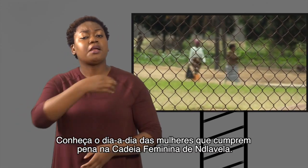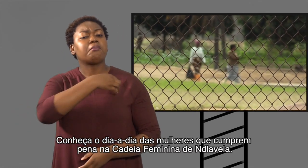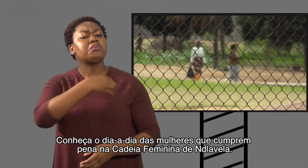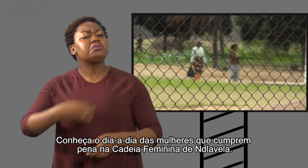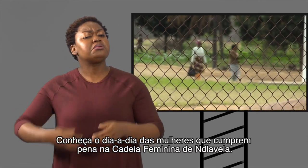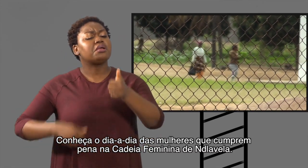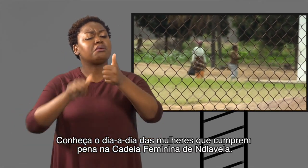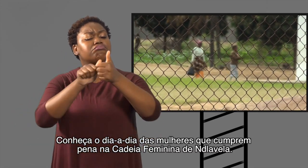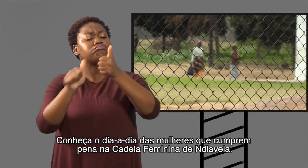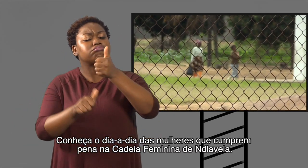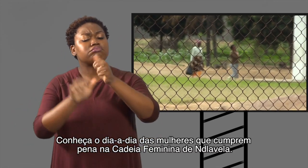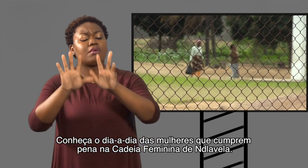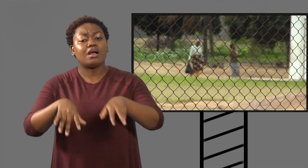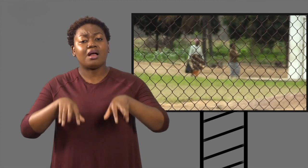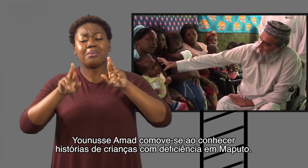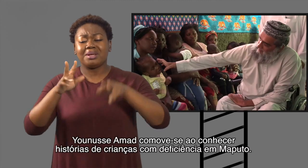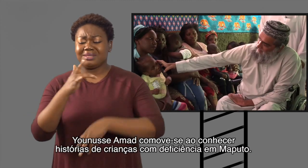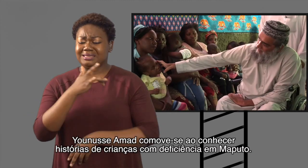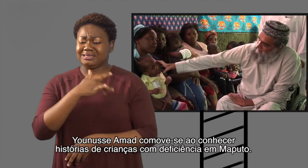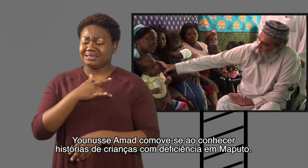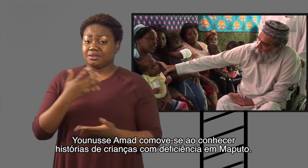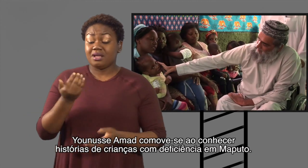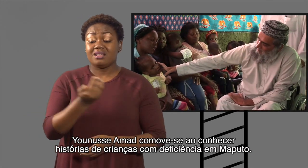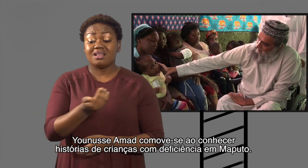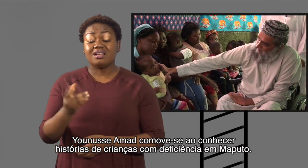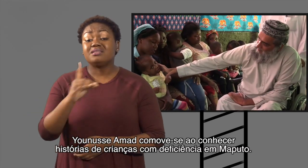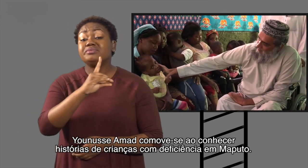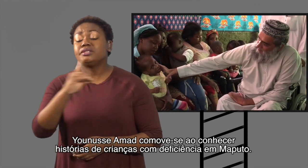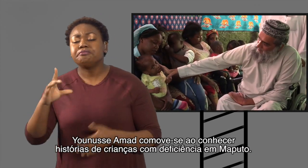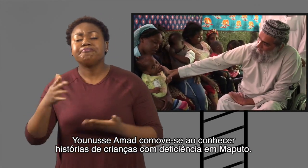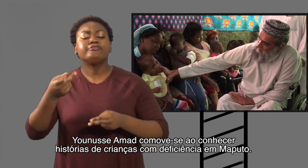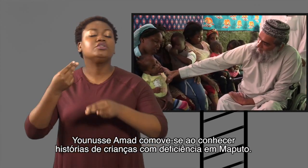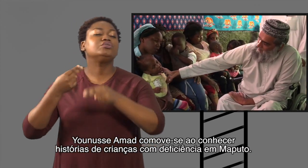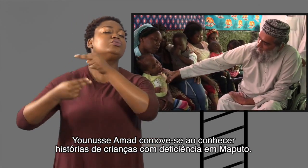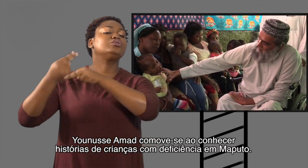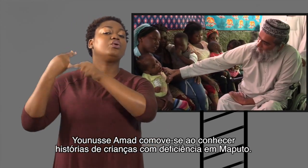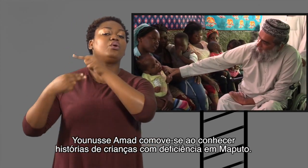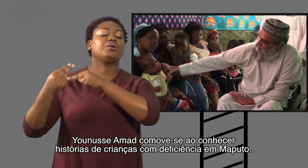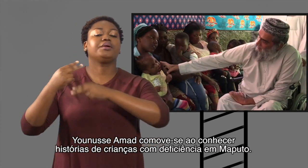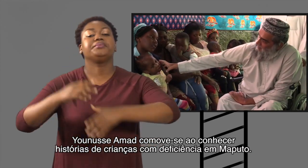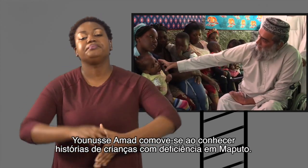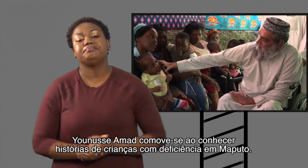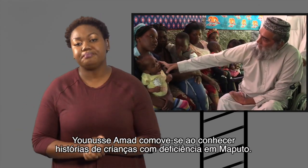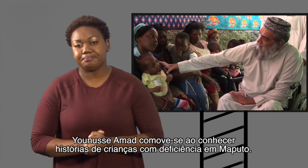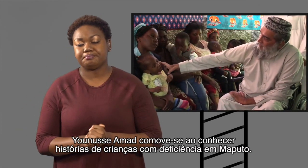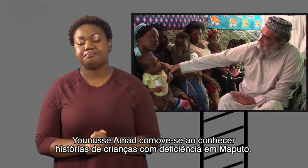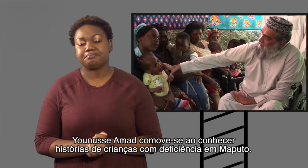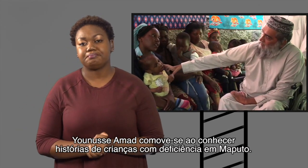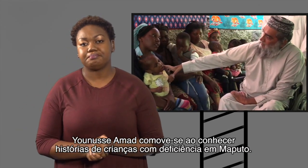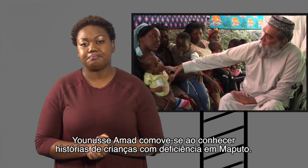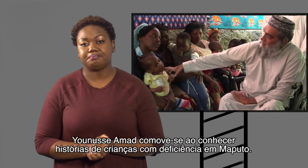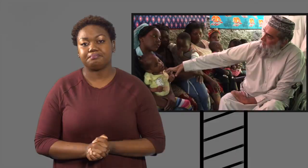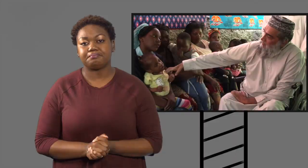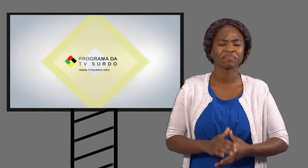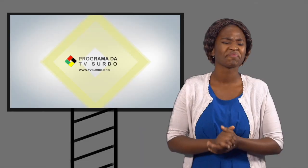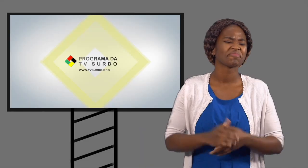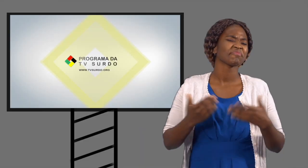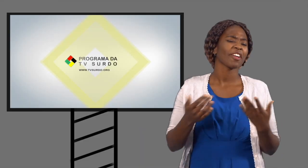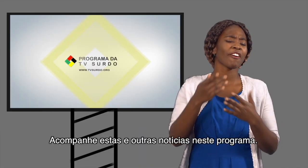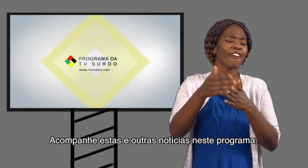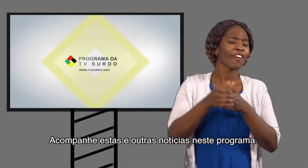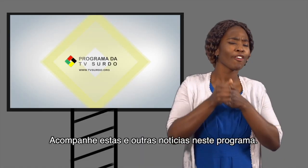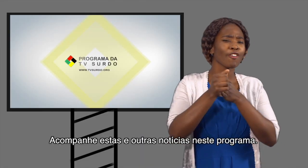cadeia feminina de Ilavela. Yoni Samad comove-se a conhecer histórias de crianças com deficiência em Maputo.